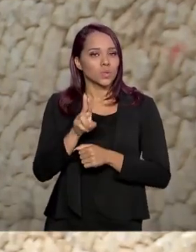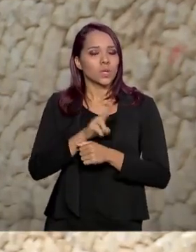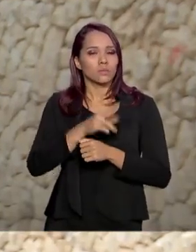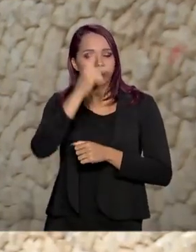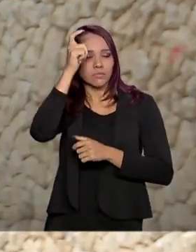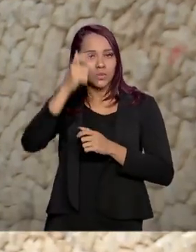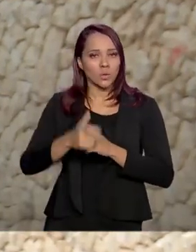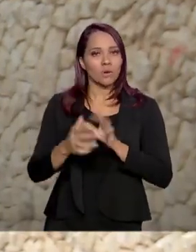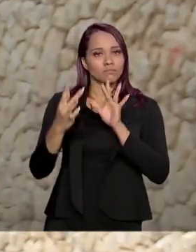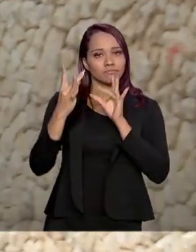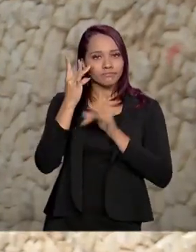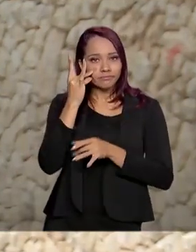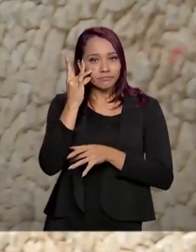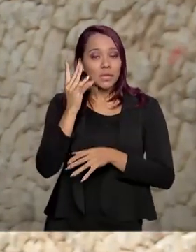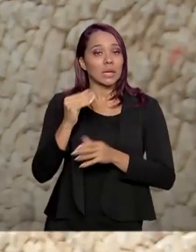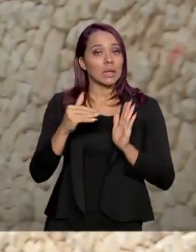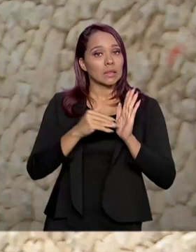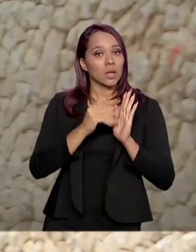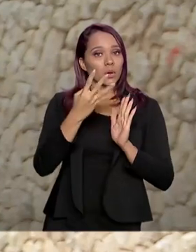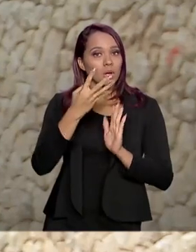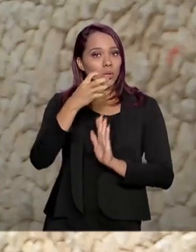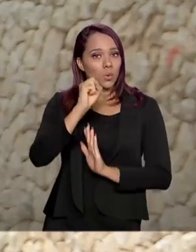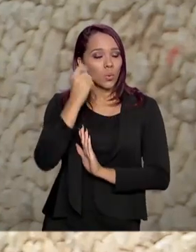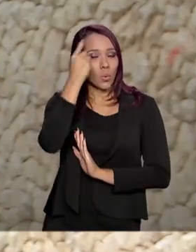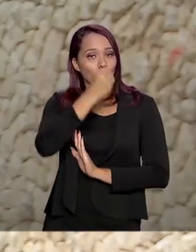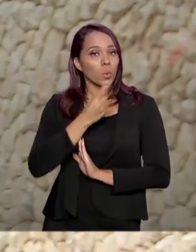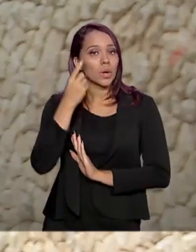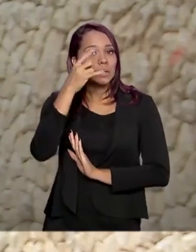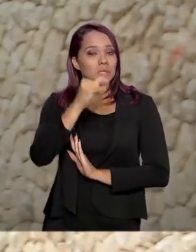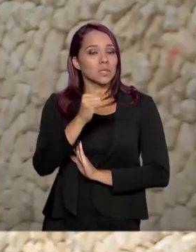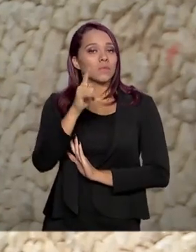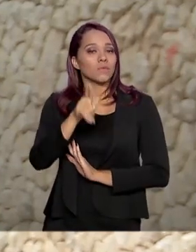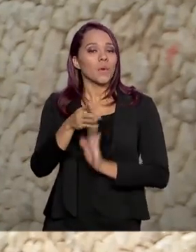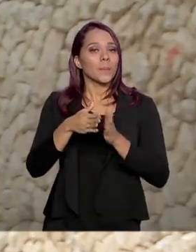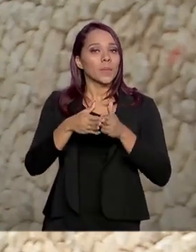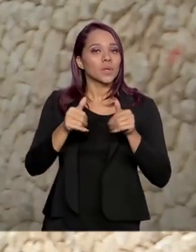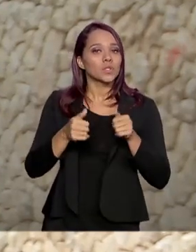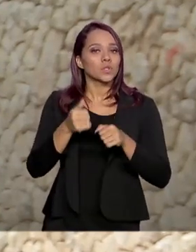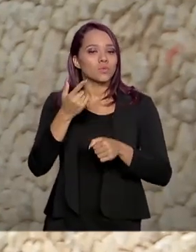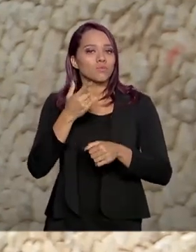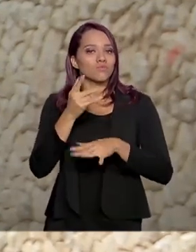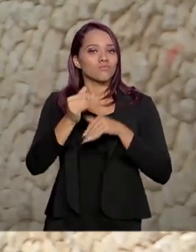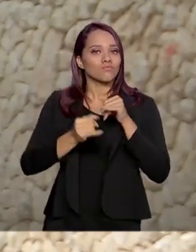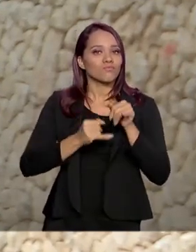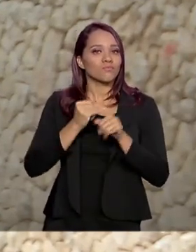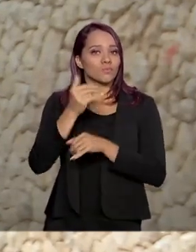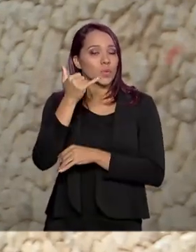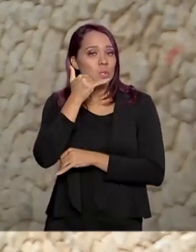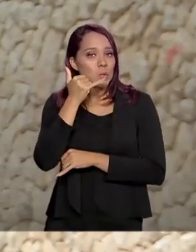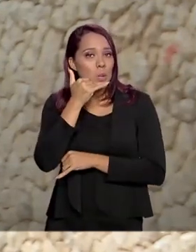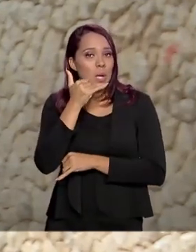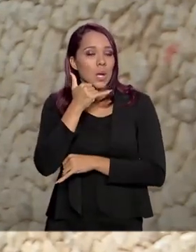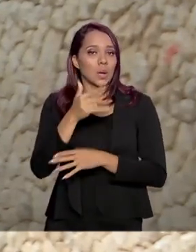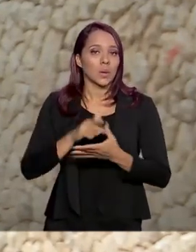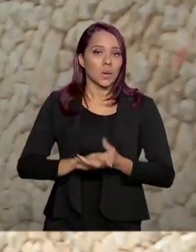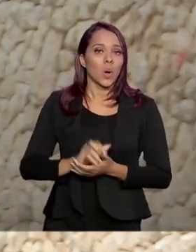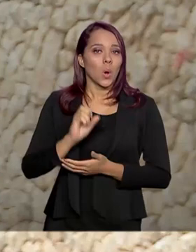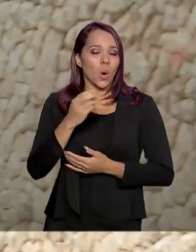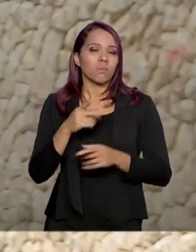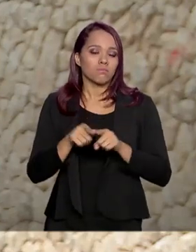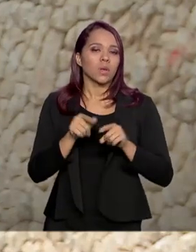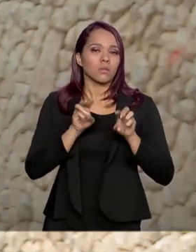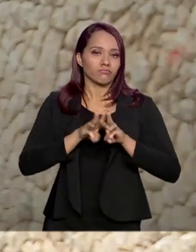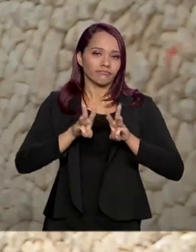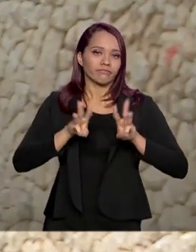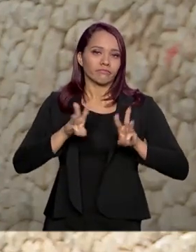atendente. E em até 48 horas, se for solicitado automaticamente, pelo call center ou pelo portal